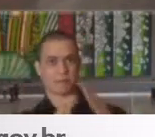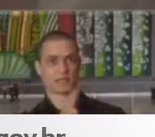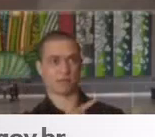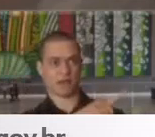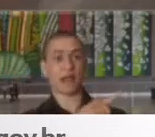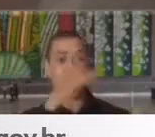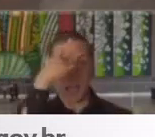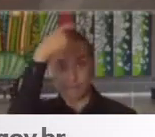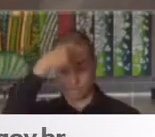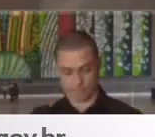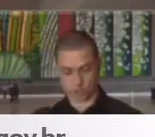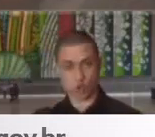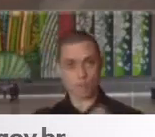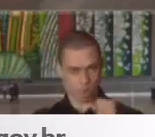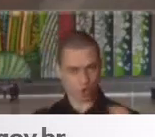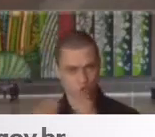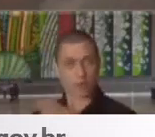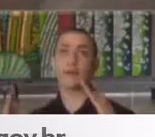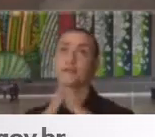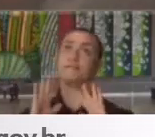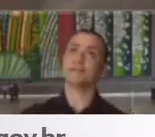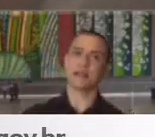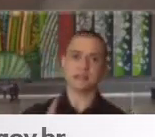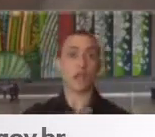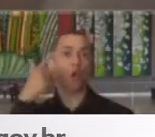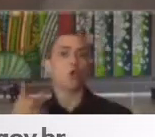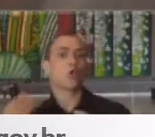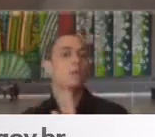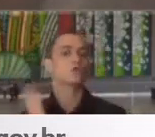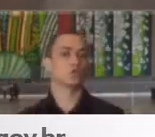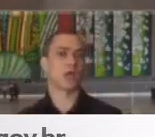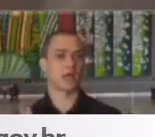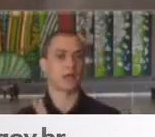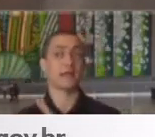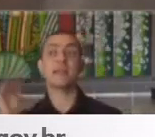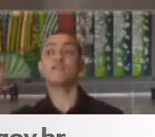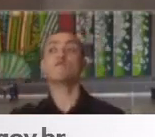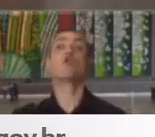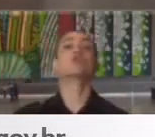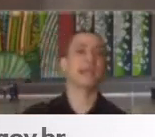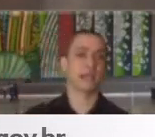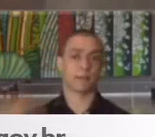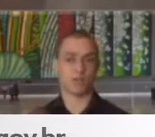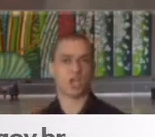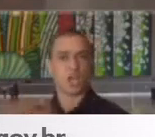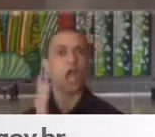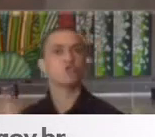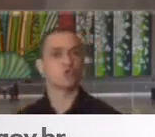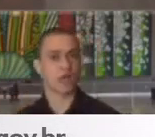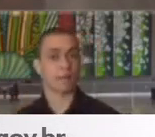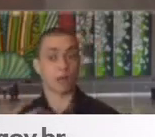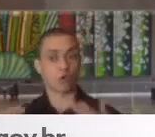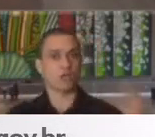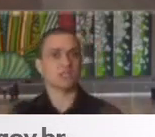pode ajudar, além de ficar em casa, tem outra forma a quem procurar para ter certeza de que é algo